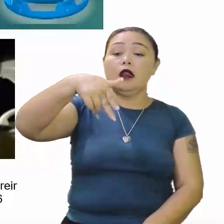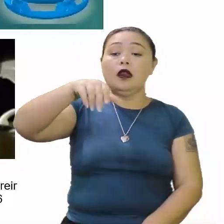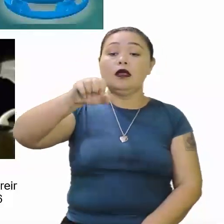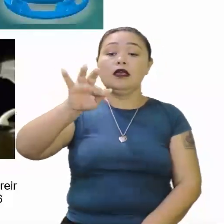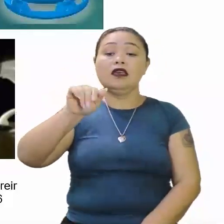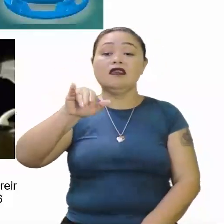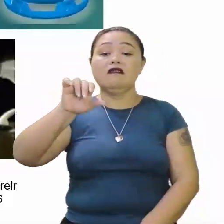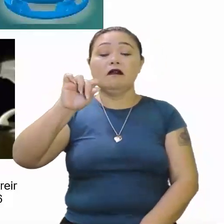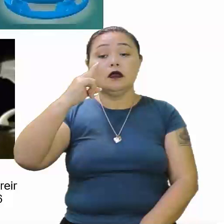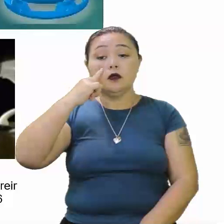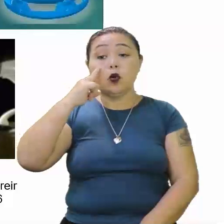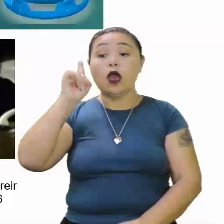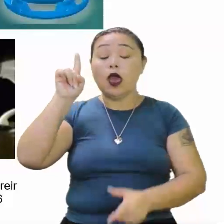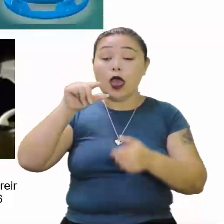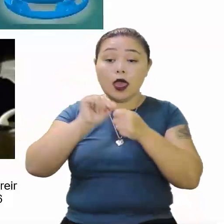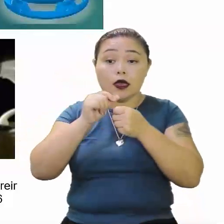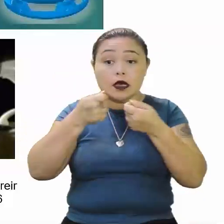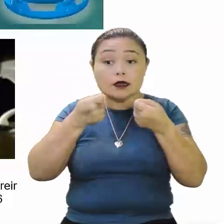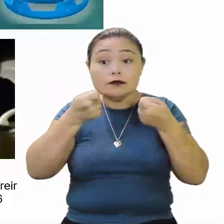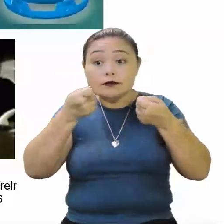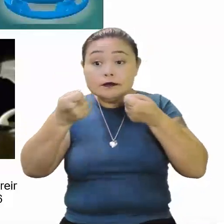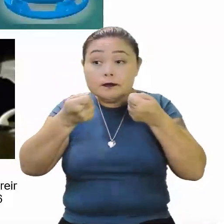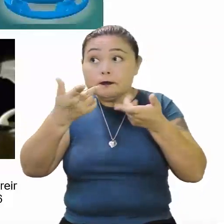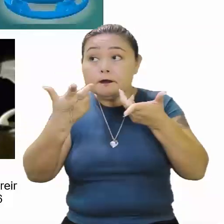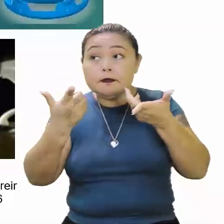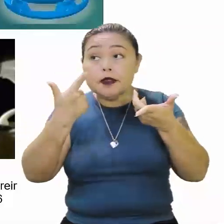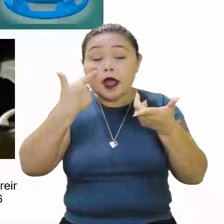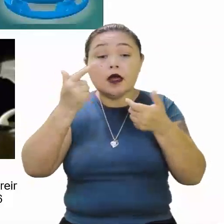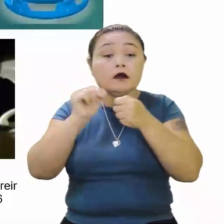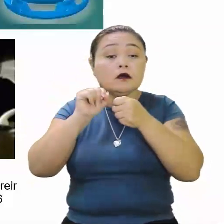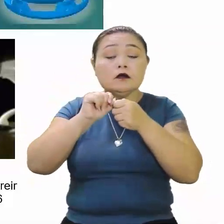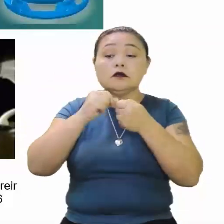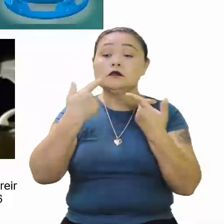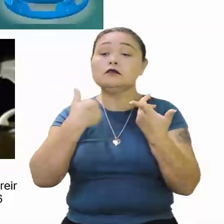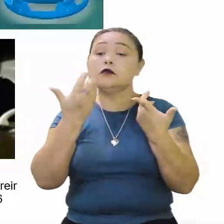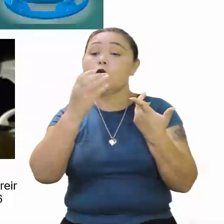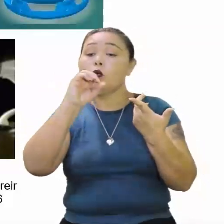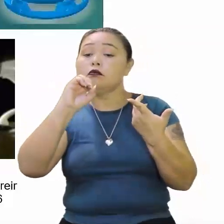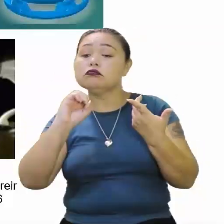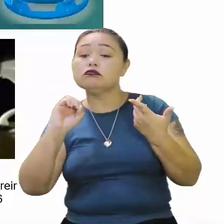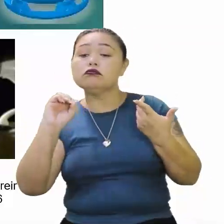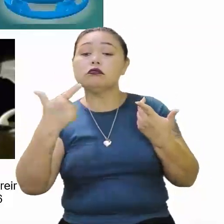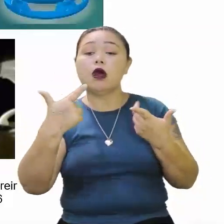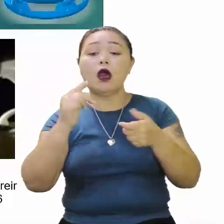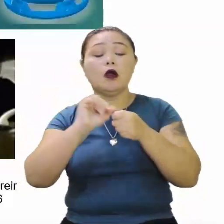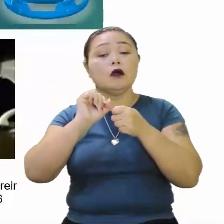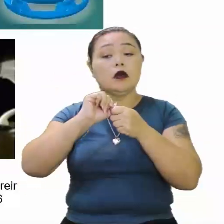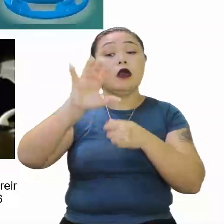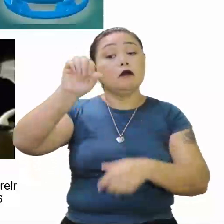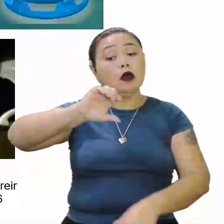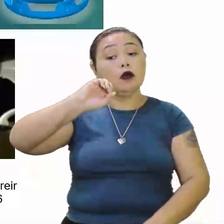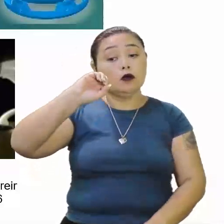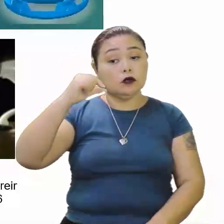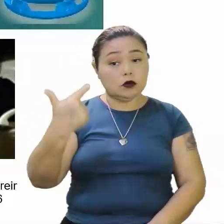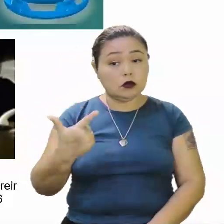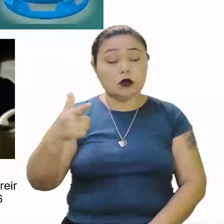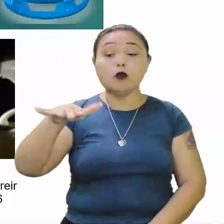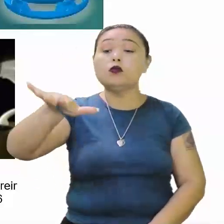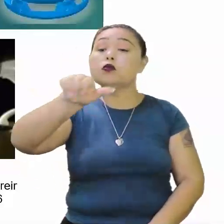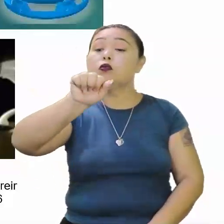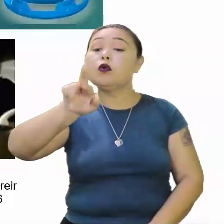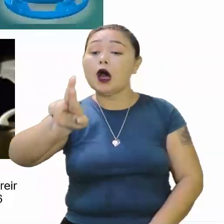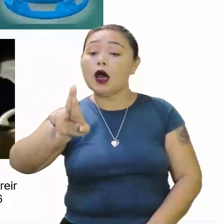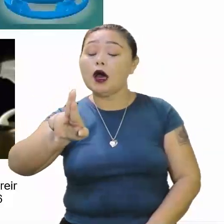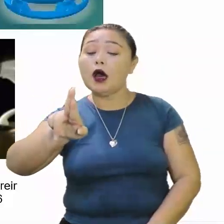condensação forçada. Então, você quer liquefazer o oxigênio. Você pega o oxigênio do ar e